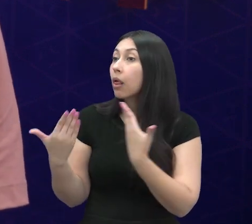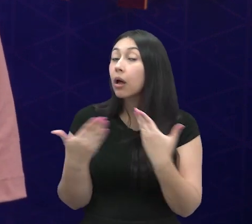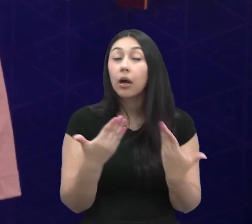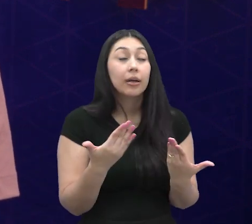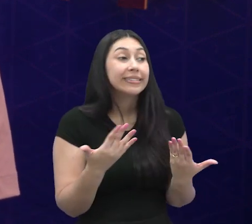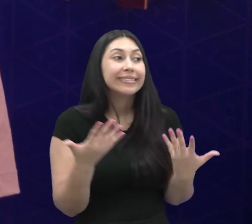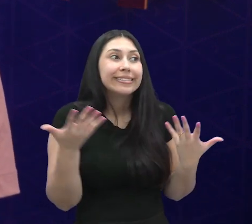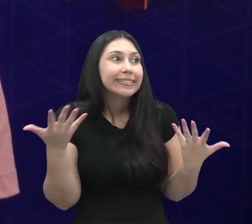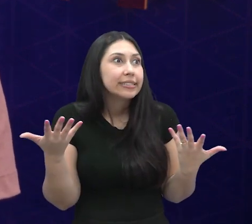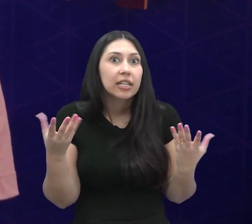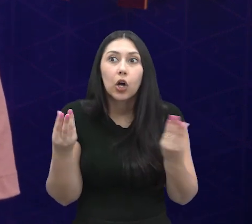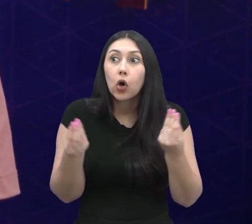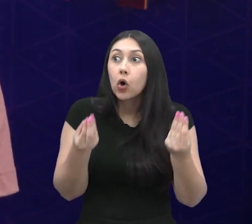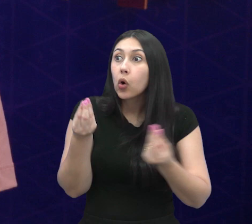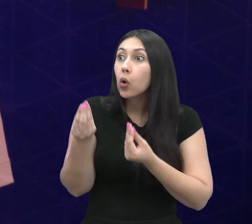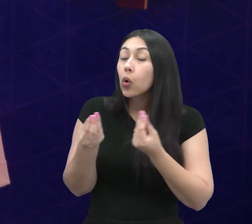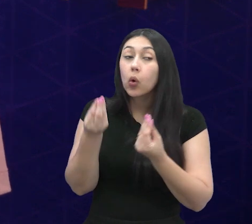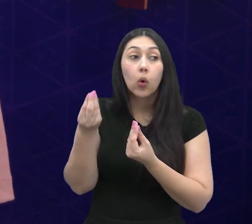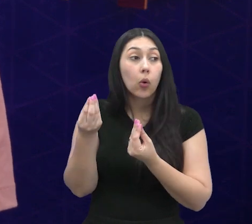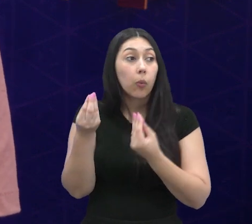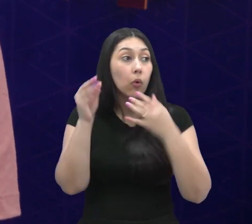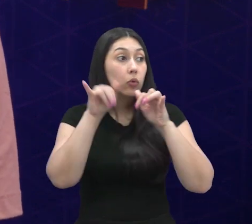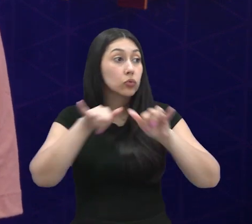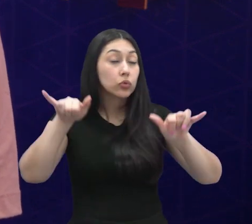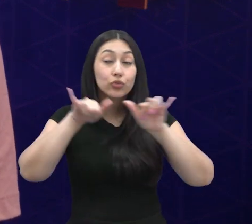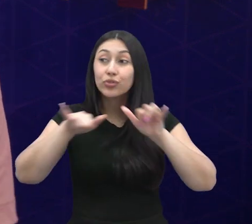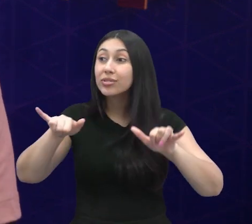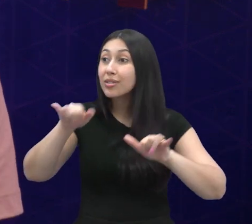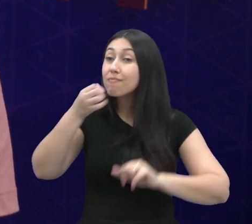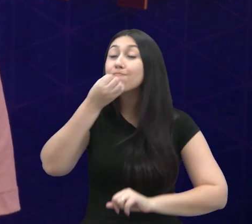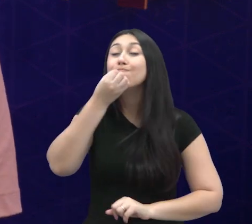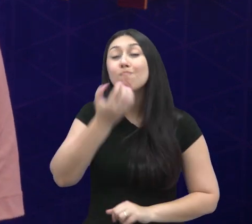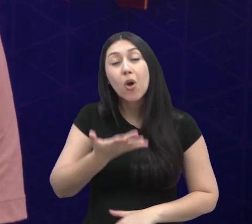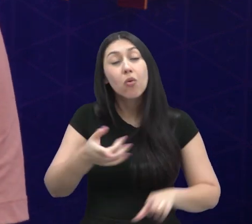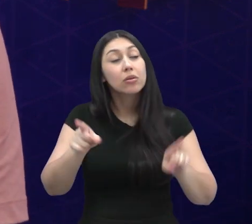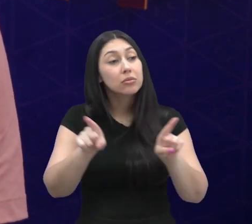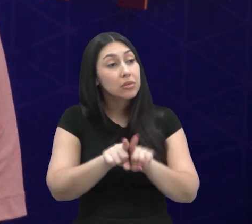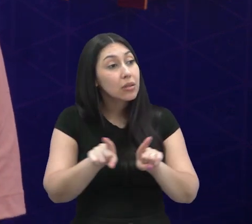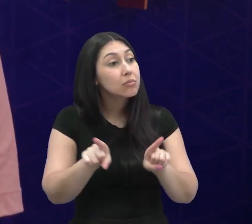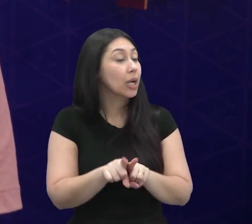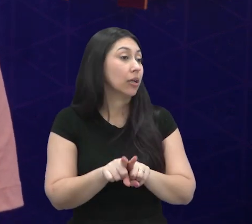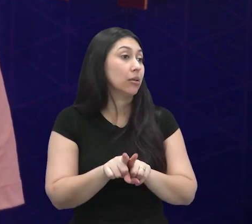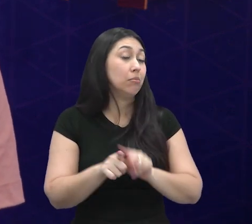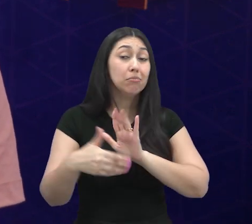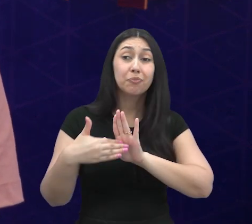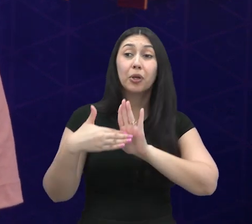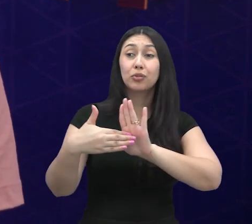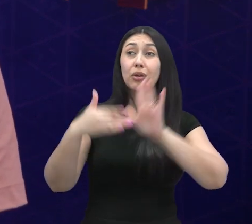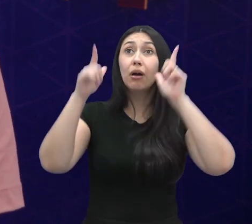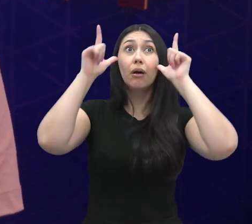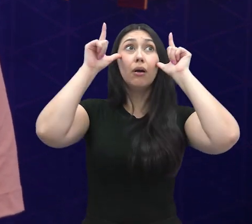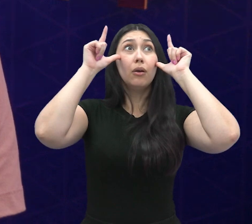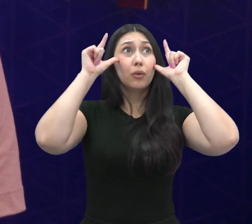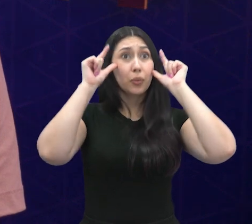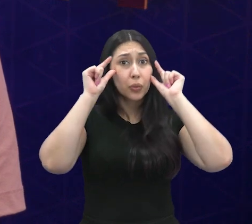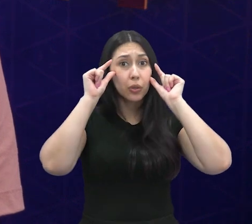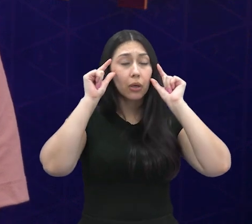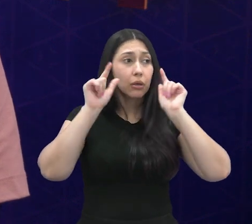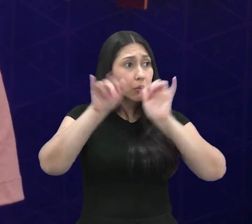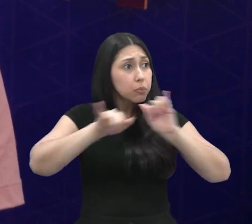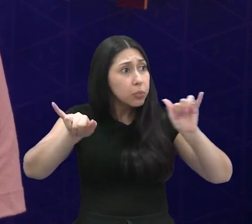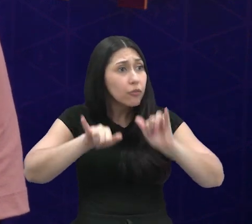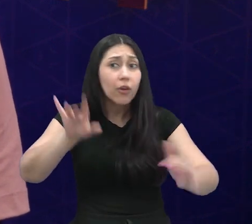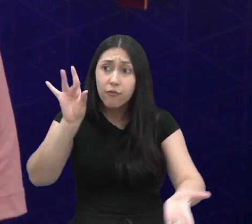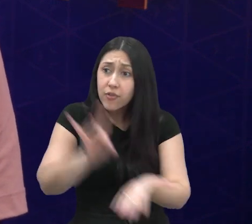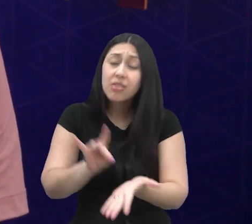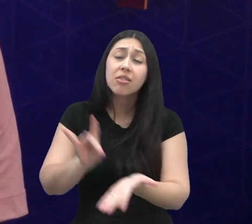no jornal assim, tá, o que a gente coloca no meio disso tudo que seja um alívio, porque a gente